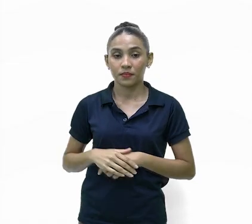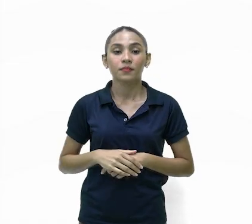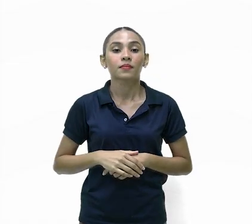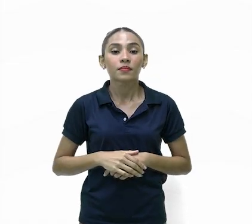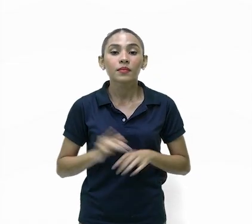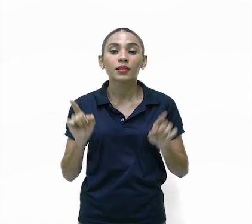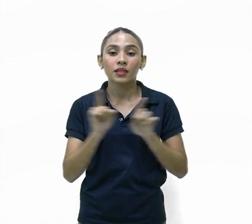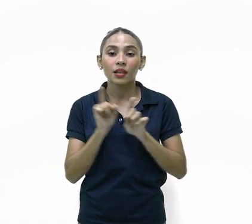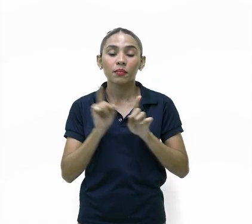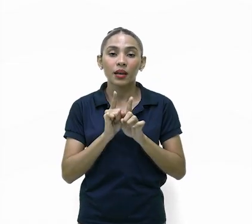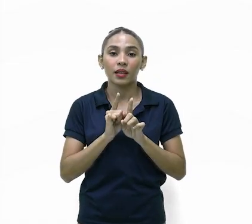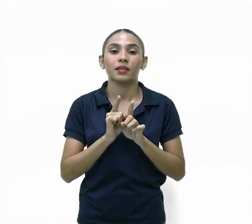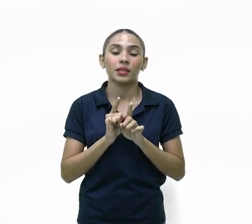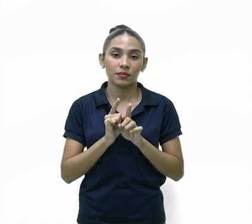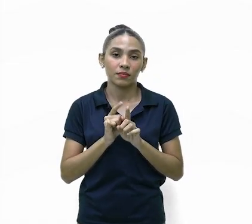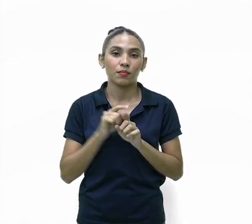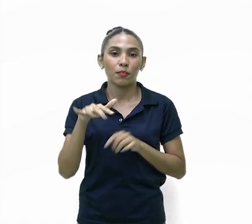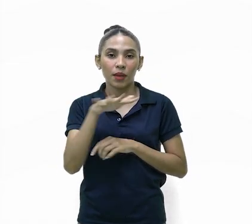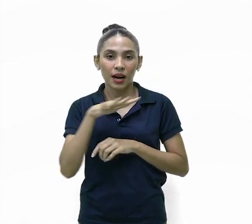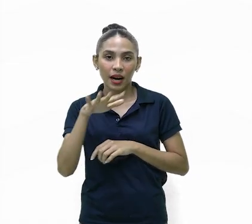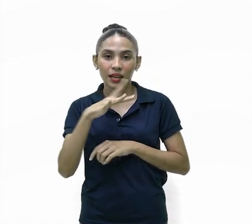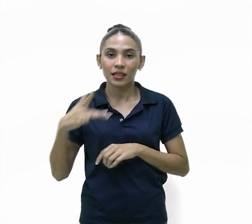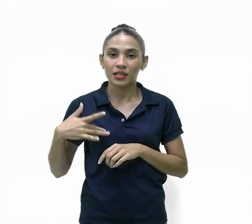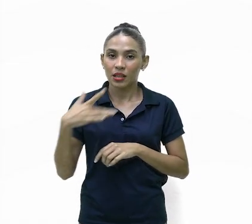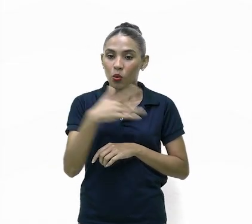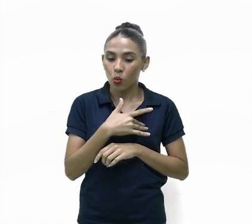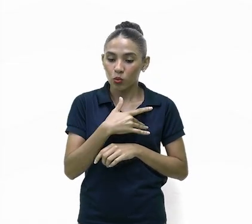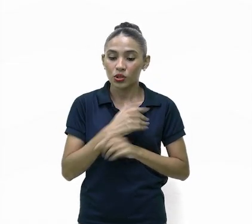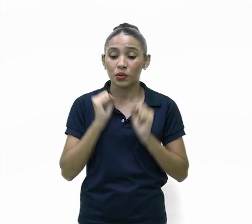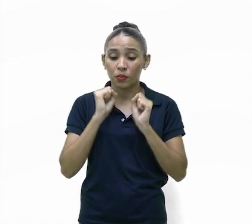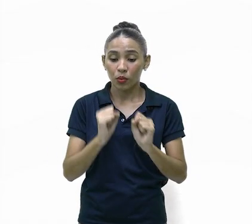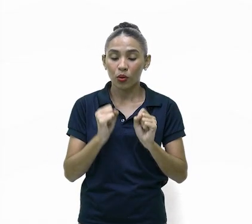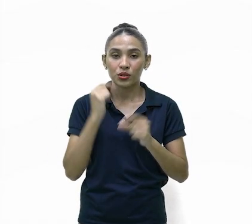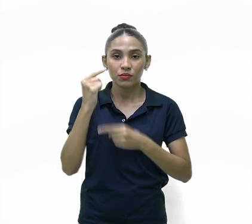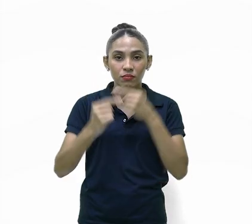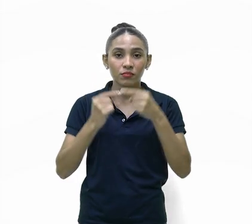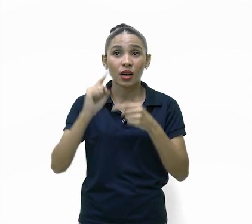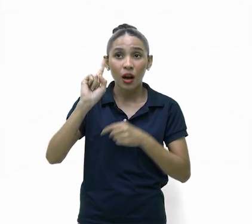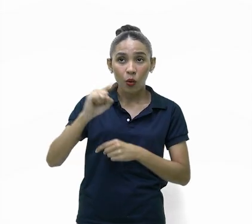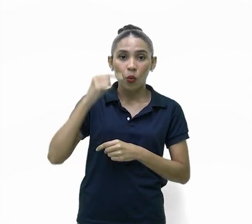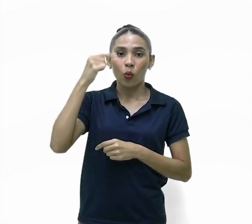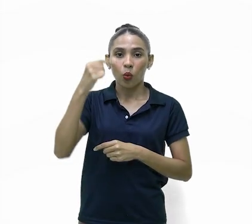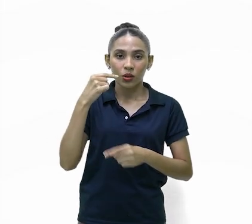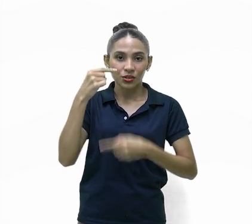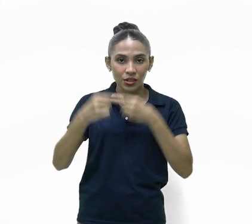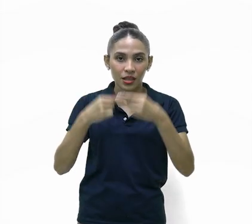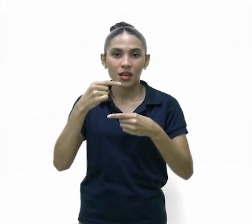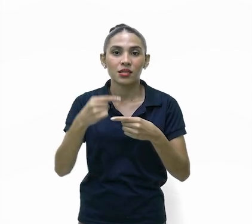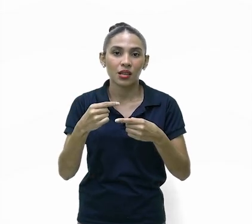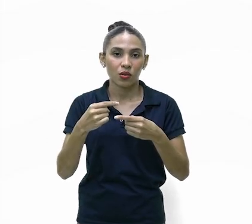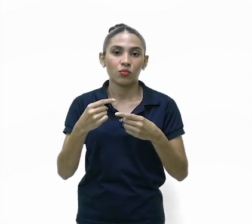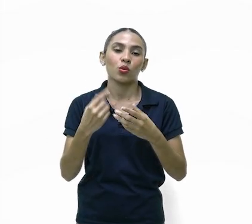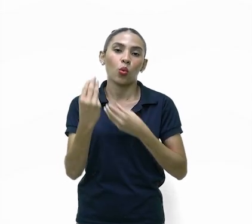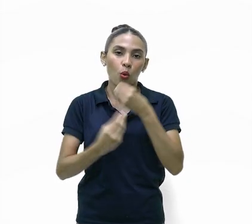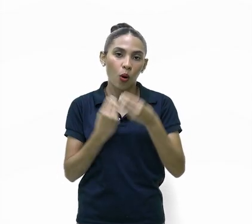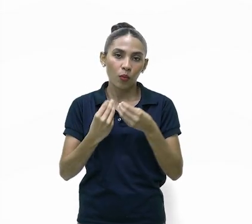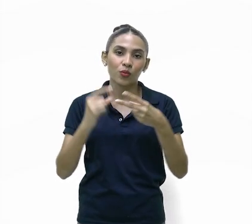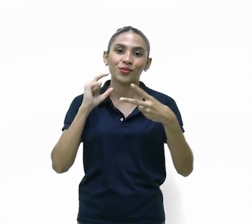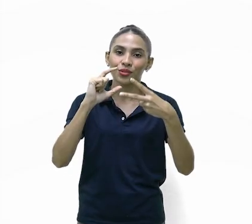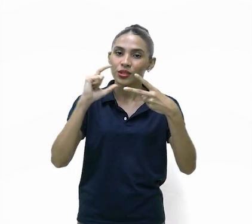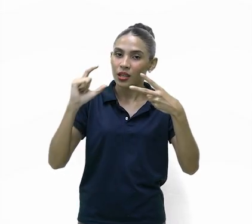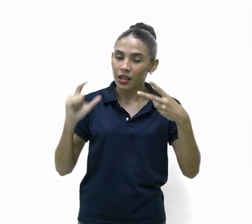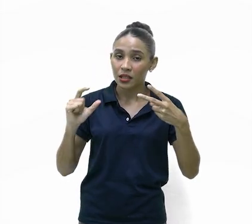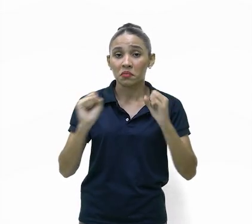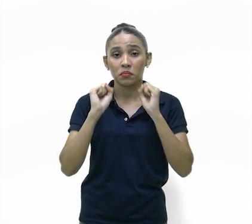são condições de saúde que são transmitidas de uma geração para a outra através dos genes. Elas podem ser causadas